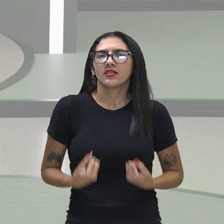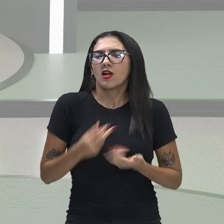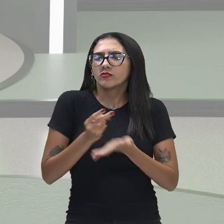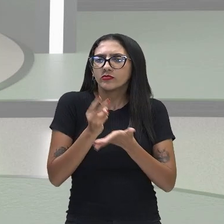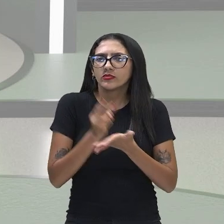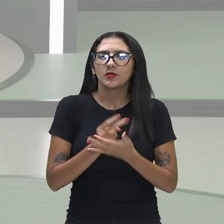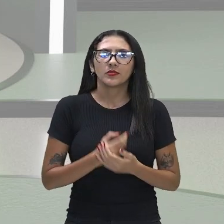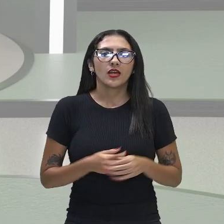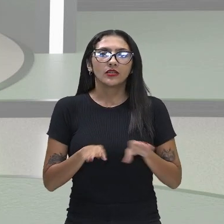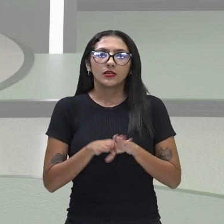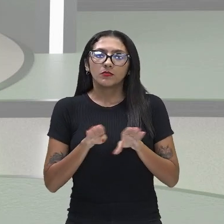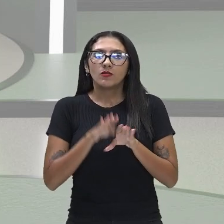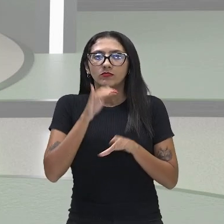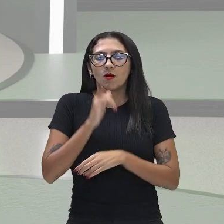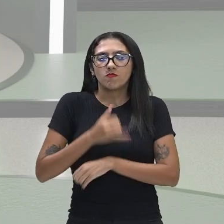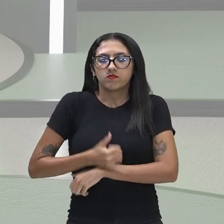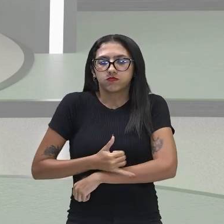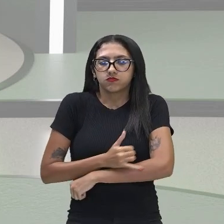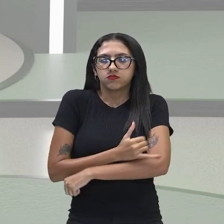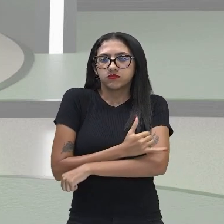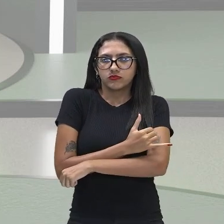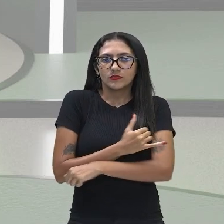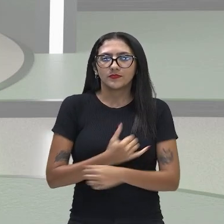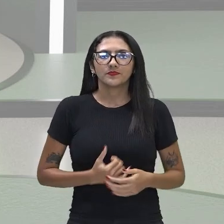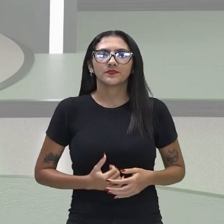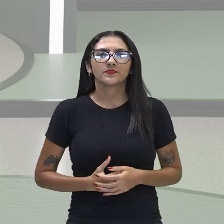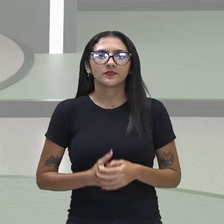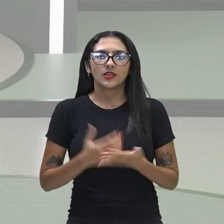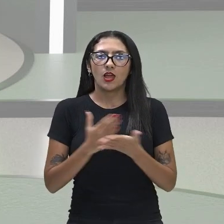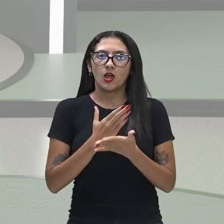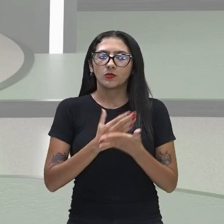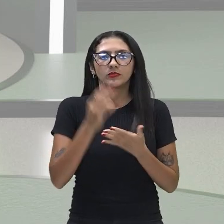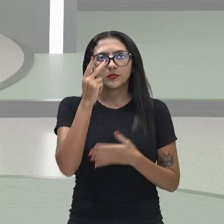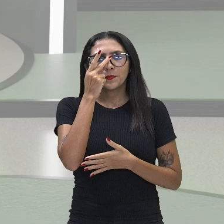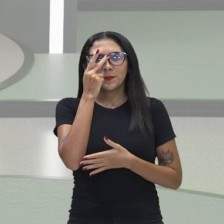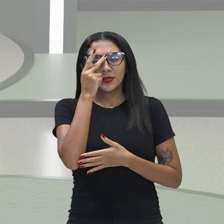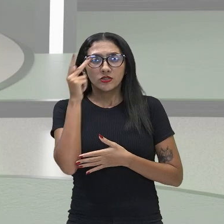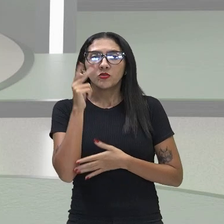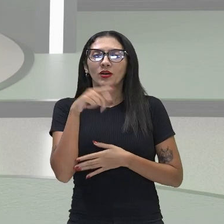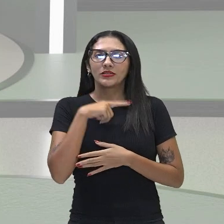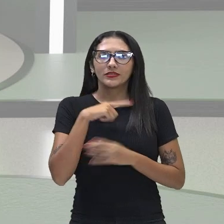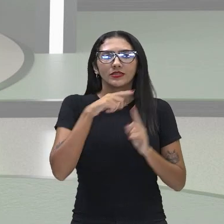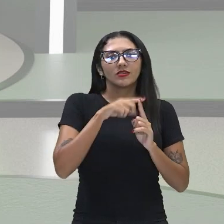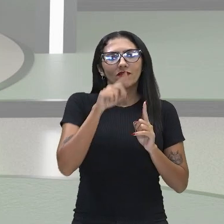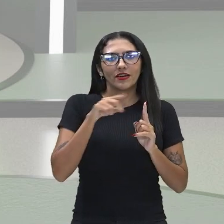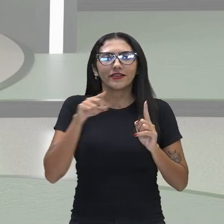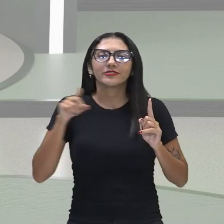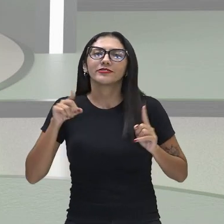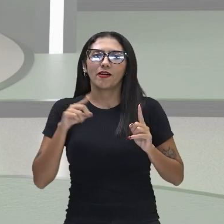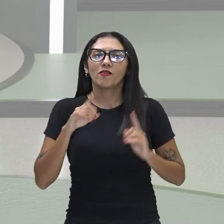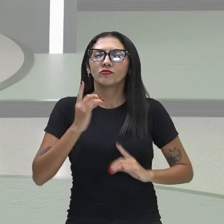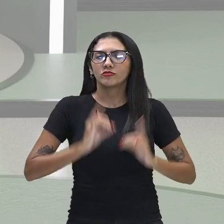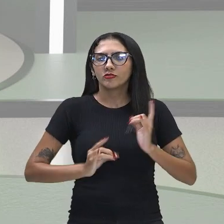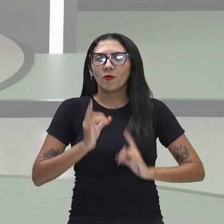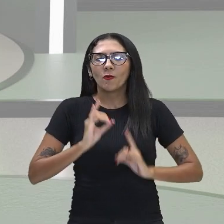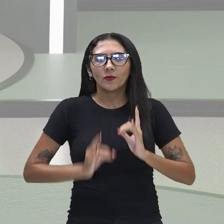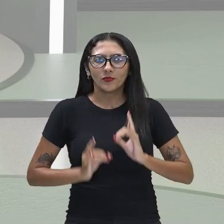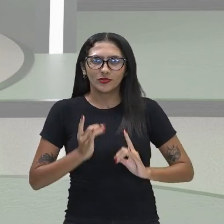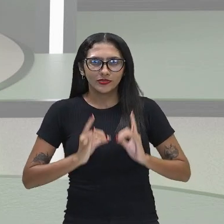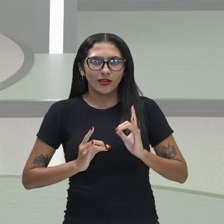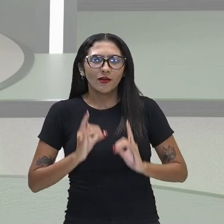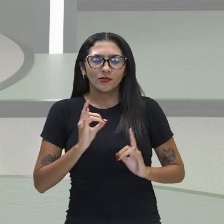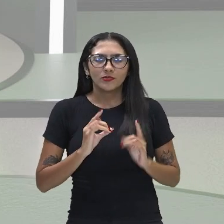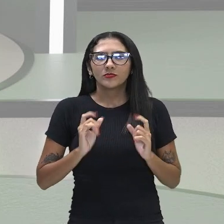também o ganho de peso. Bom, para essas pessoas que têm o hipotireoidismo, que sofrem dessa enfermidade, desse problema